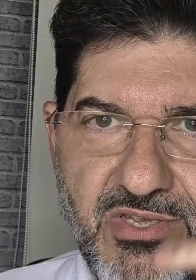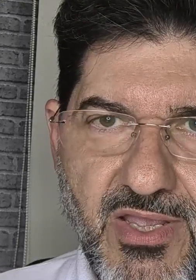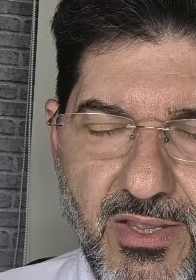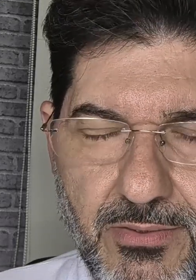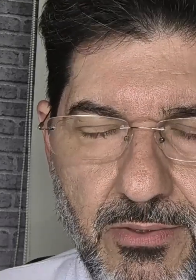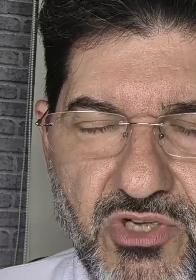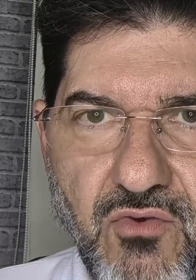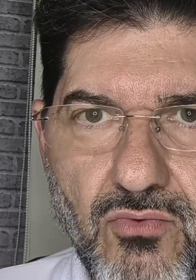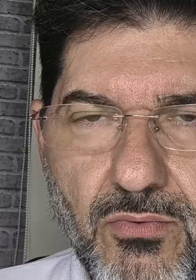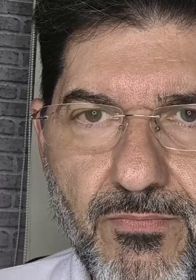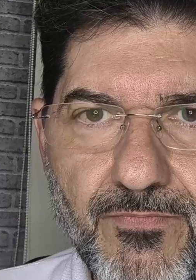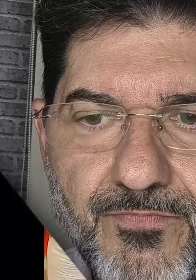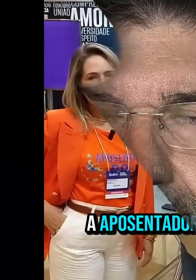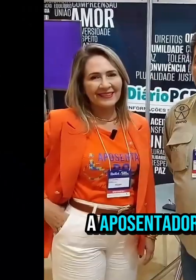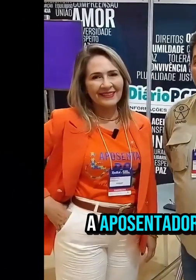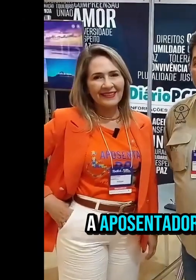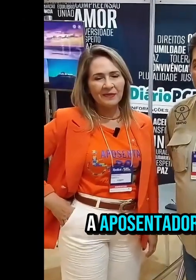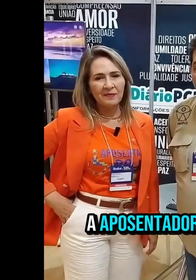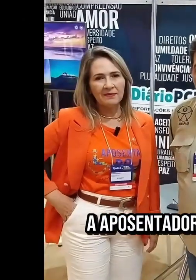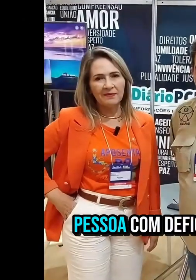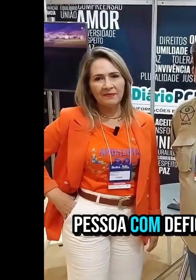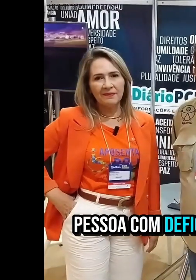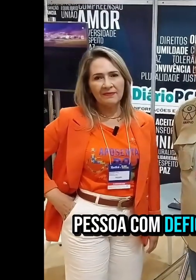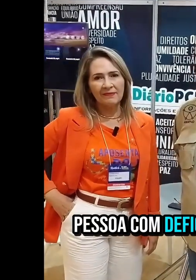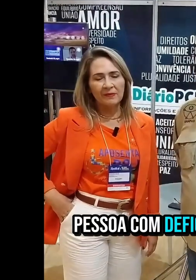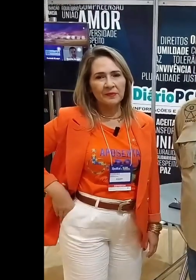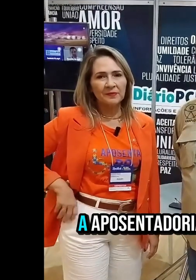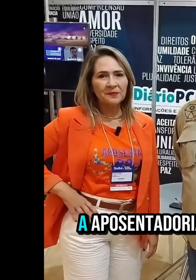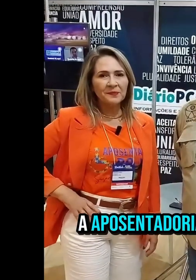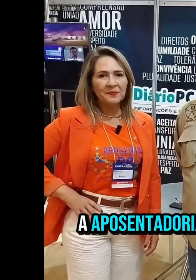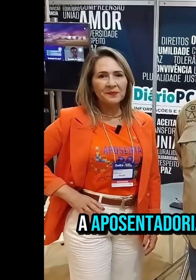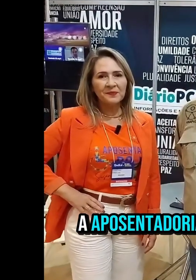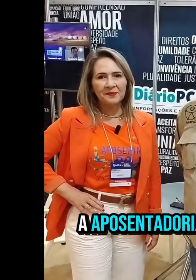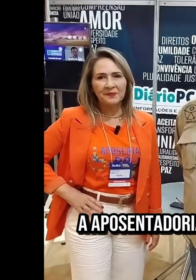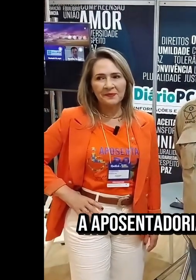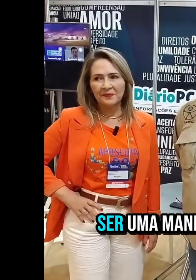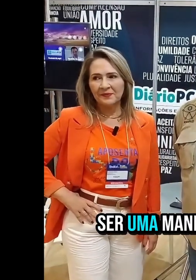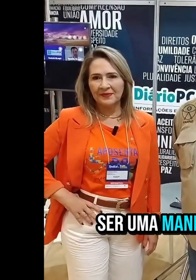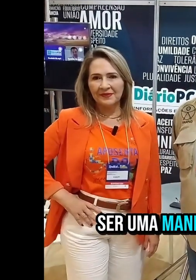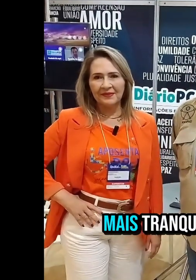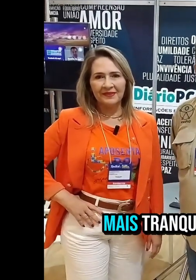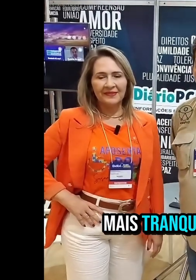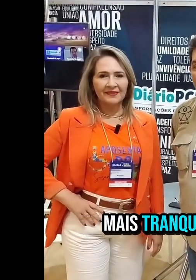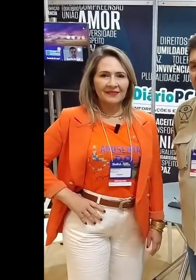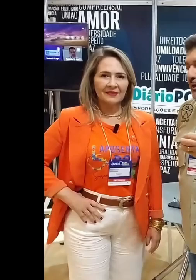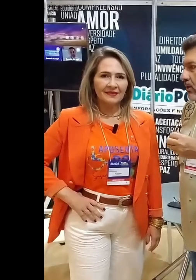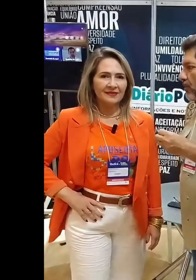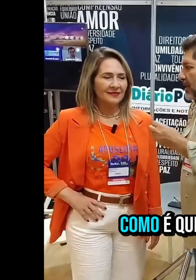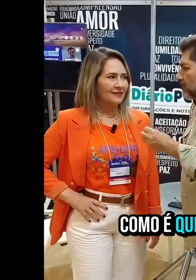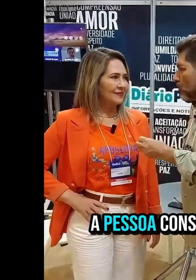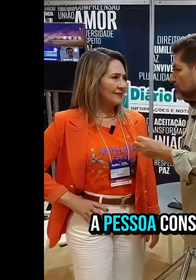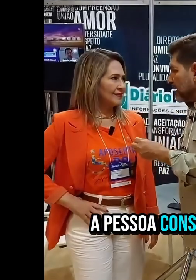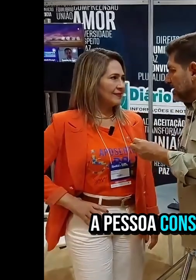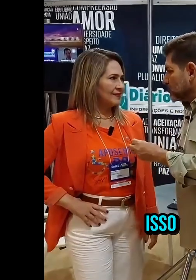Aposenta PCD e eu já volto. A aposentadoria da pessoa com deficiência, a aposentadoria pode ser uma maneira mais tranquila.